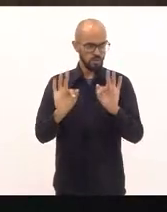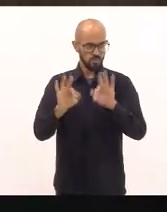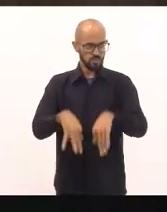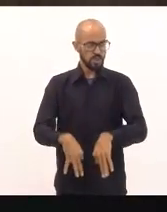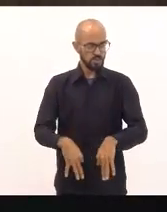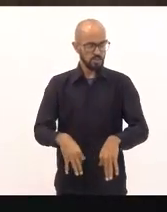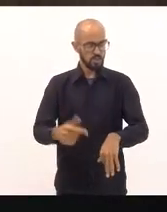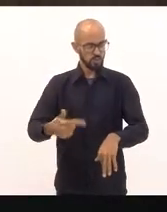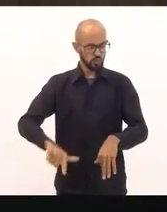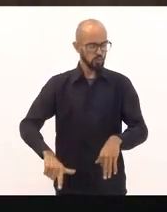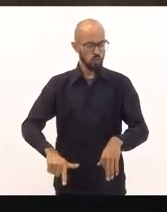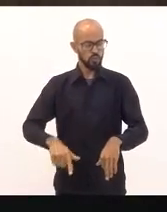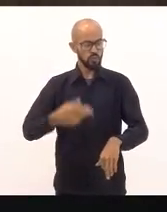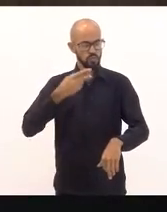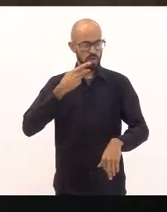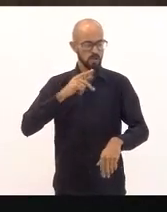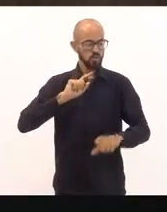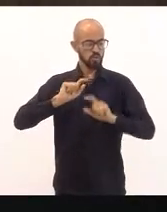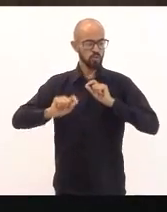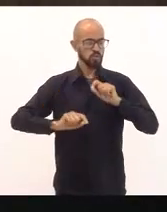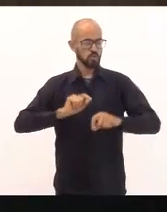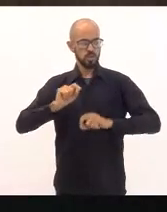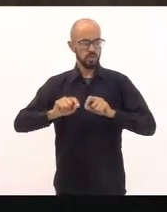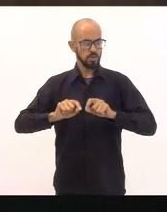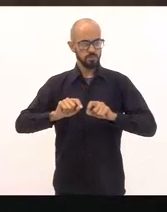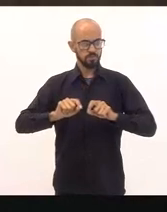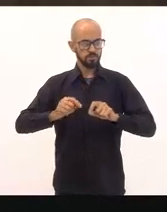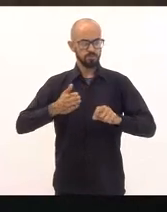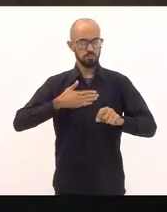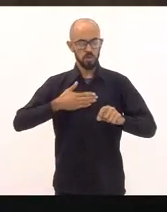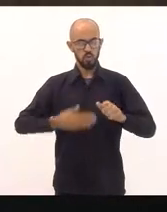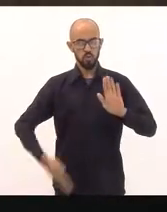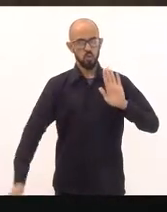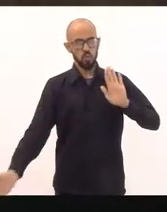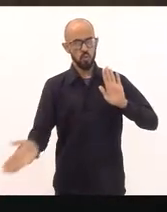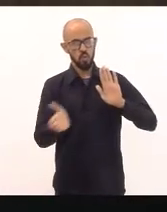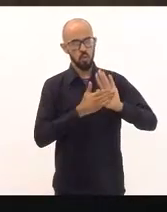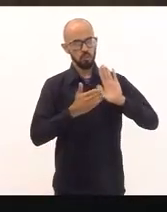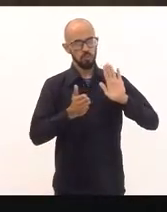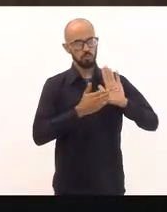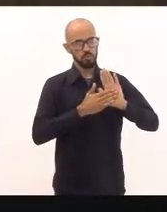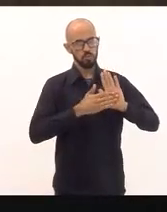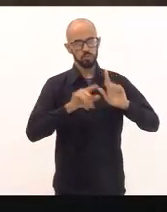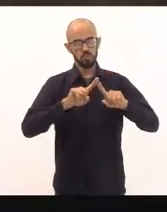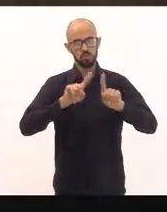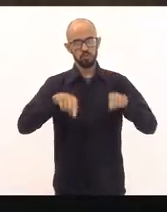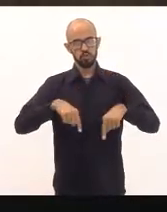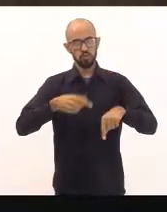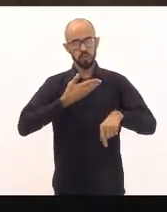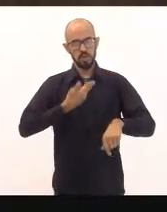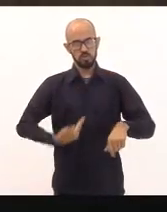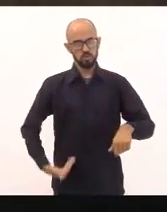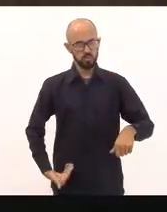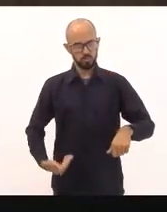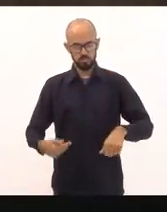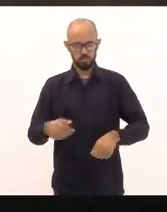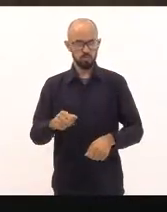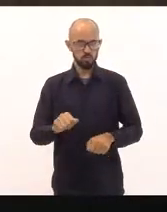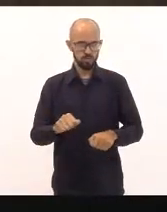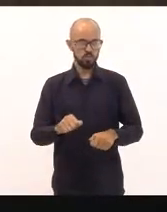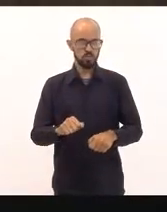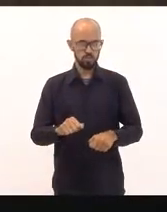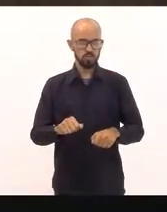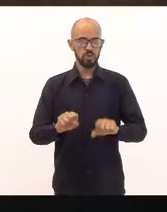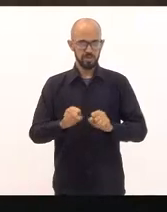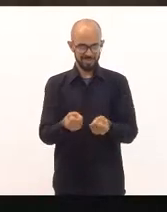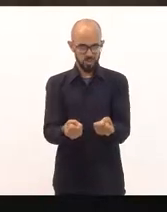aqui, renovando o meu compromisso com os servidores da área da segurança pública. Eu quero